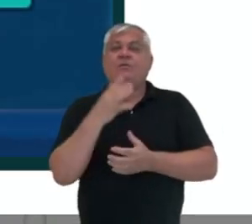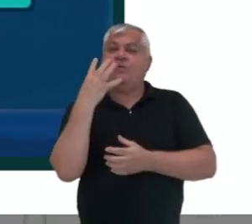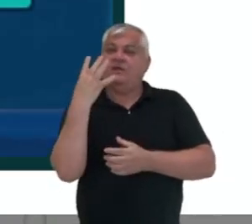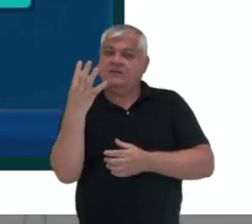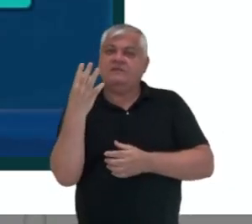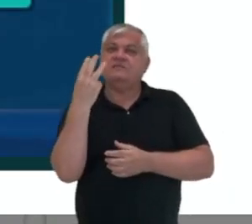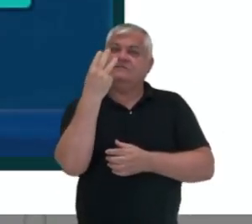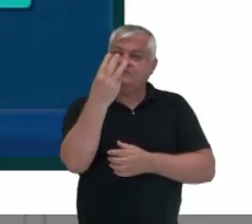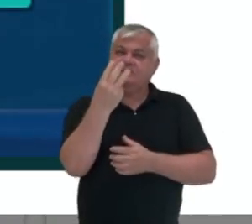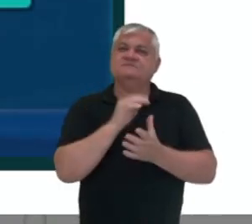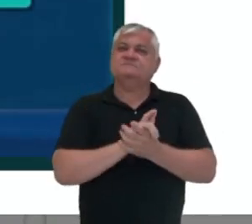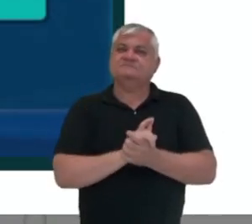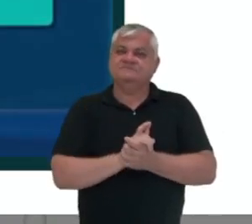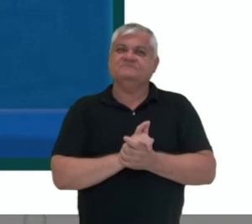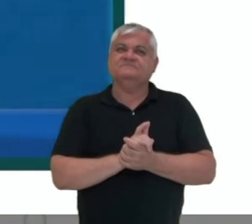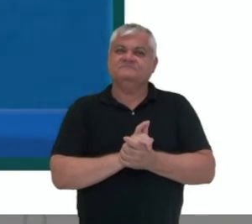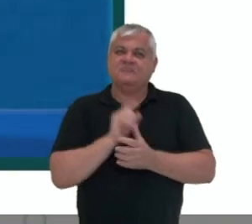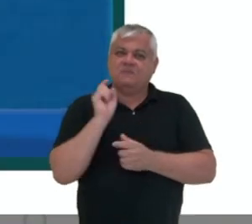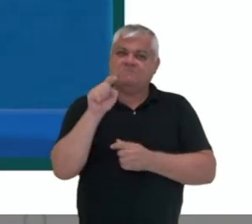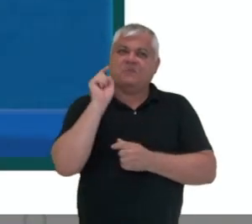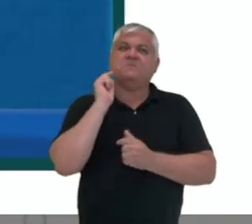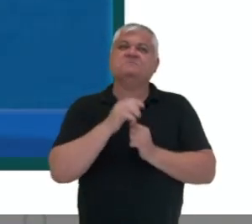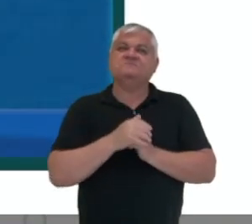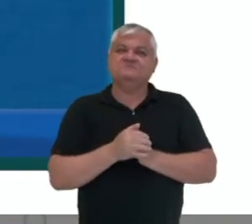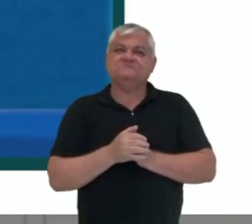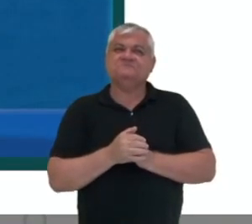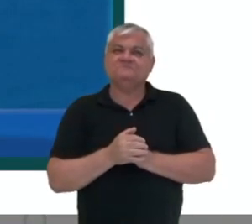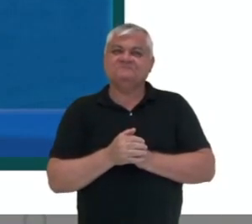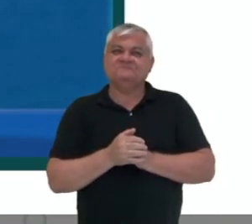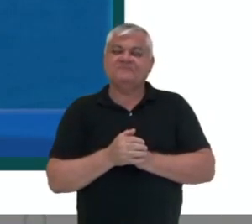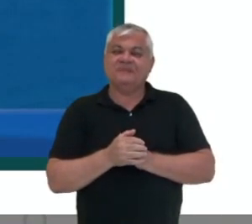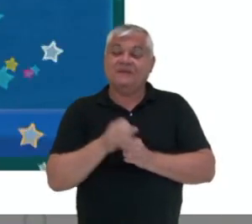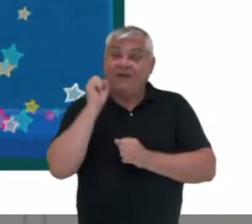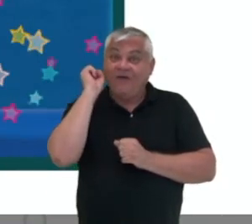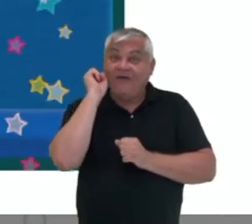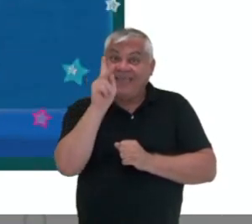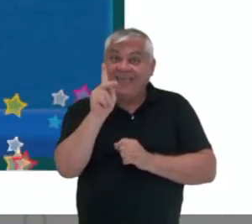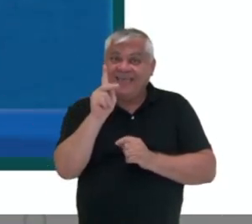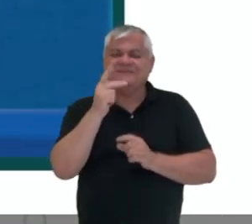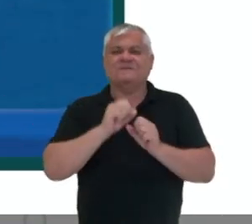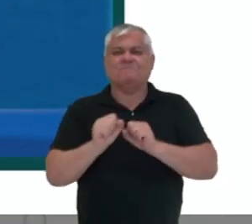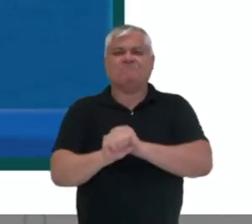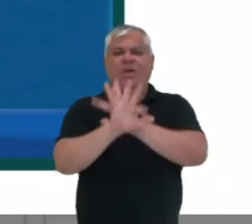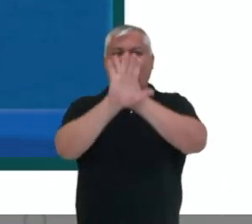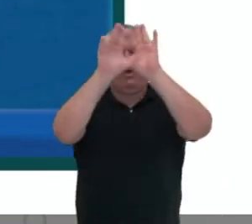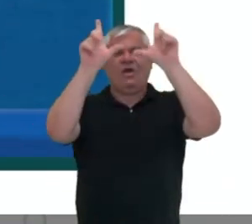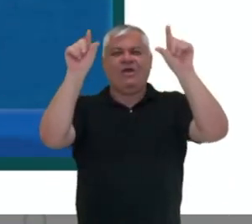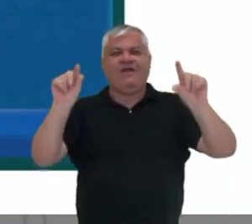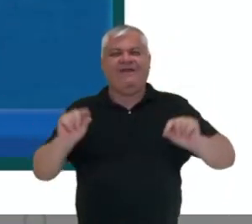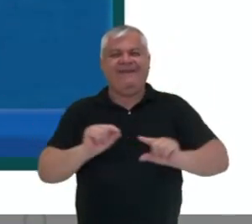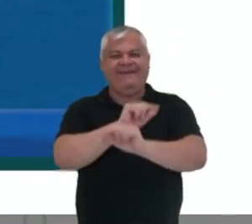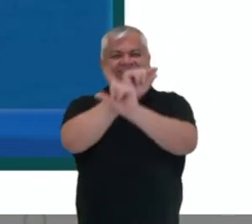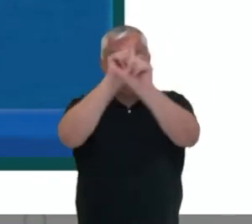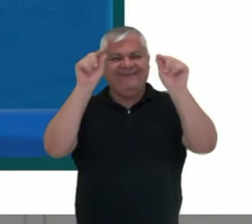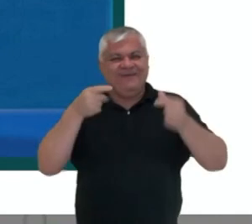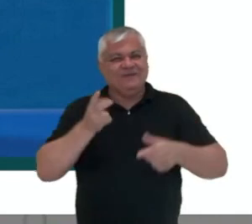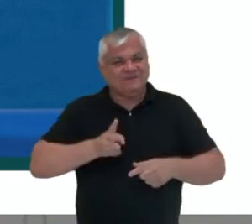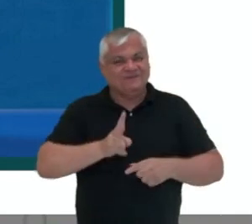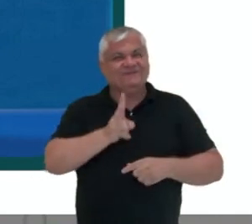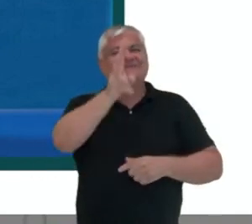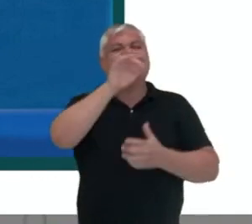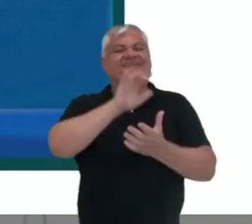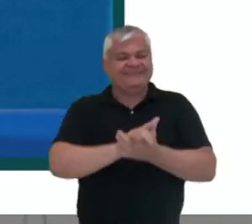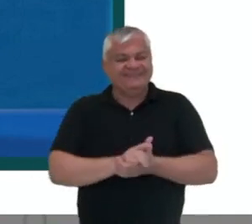e coloca 43. Olha só que legal, né? E se der tudo certinho, chove estrelinha. E aí você pode continuar. Tem